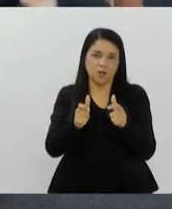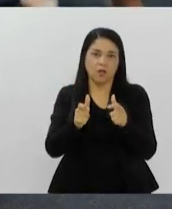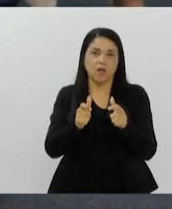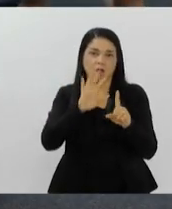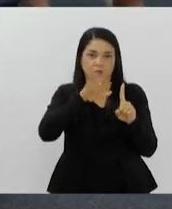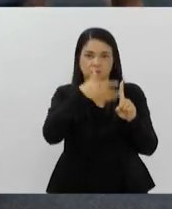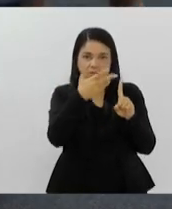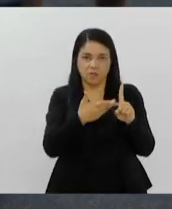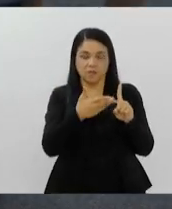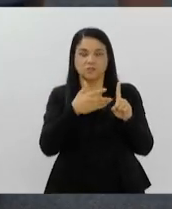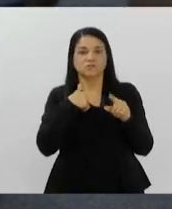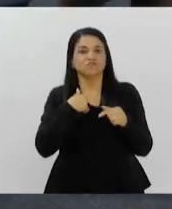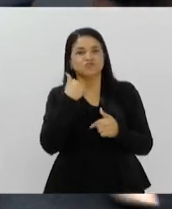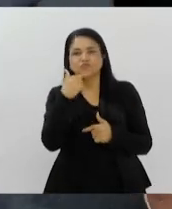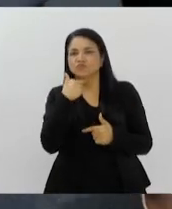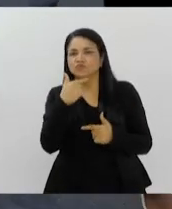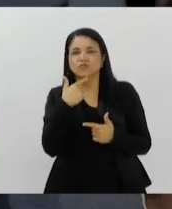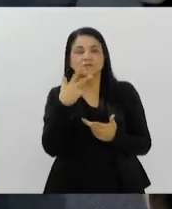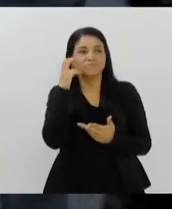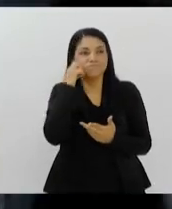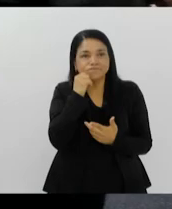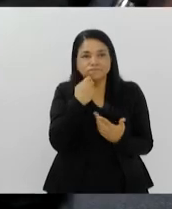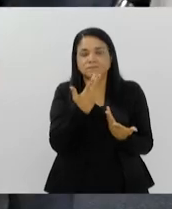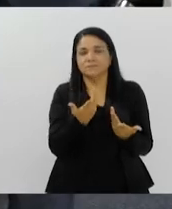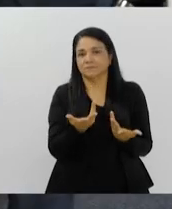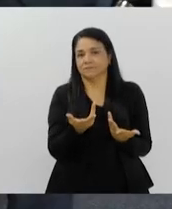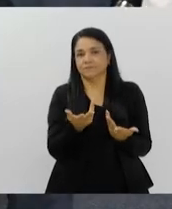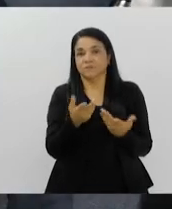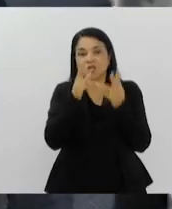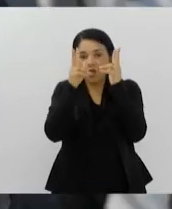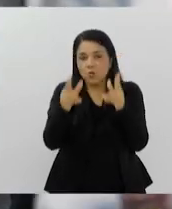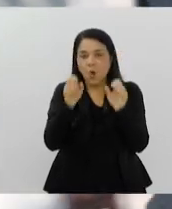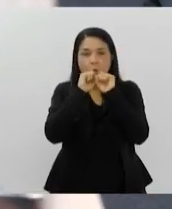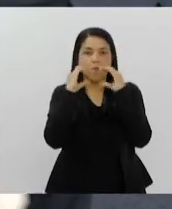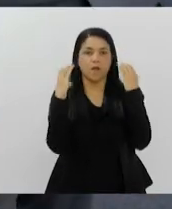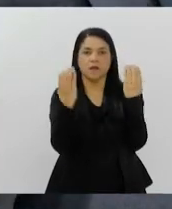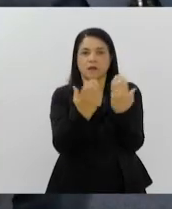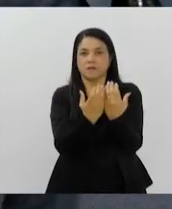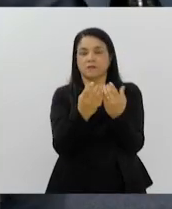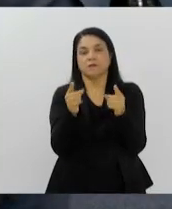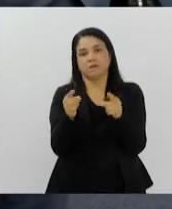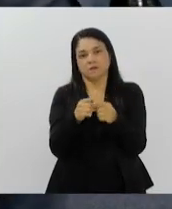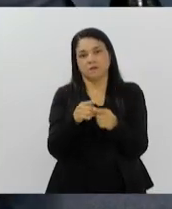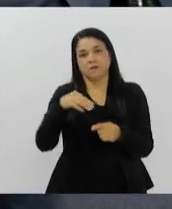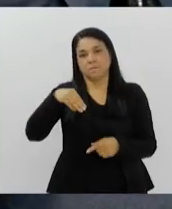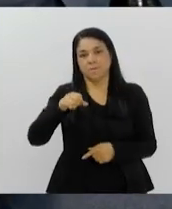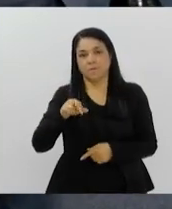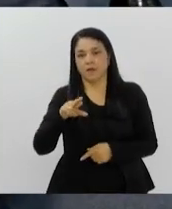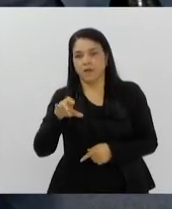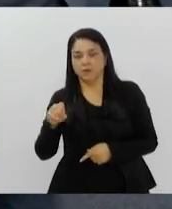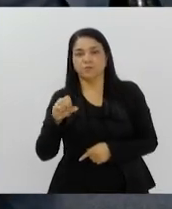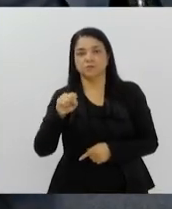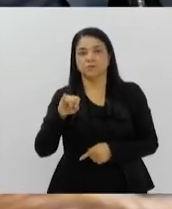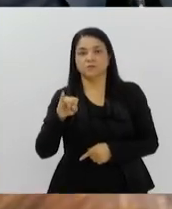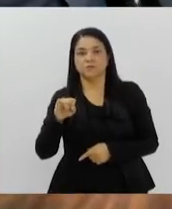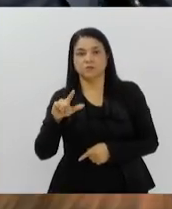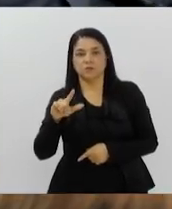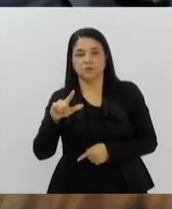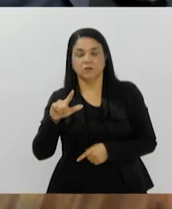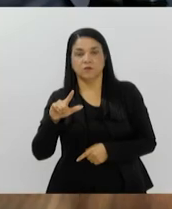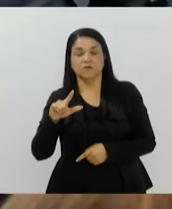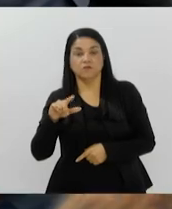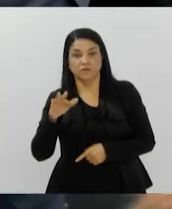gerando constrangimento e depois vai acontecer igual aconteceu com o Maracanã, o nosso estádio Mário Filho, tentaram transformar em Rei Pelé, gerou